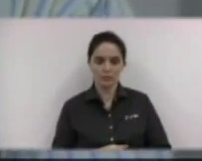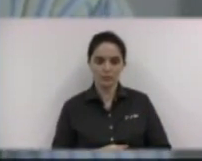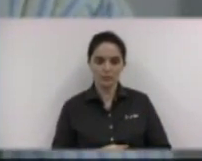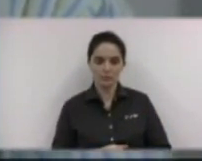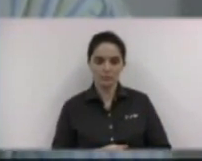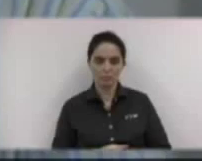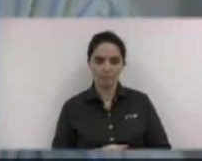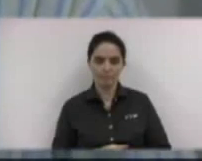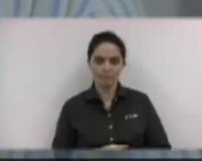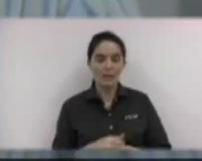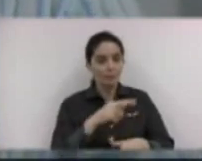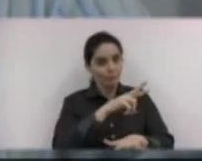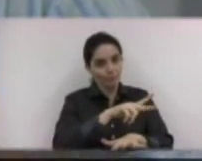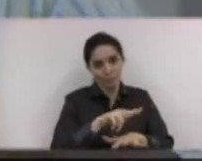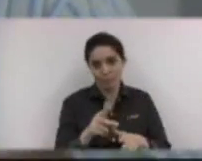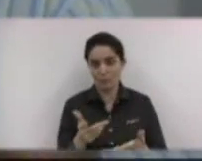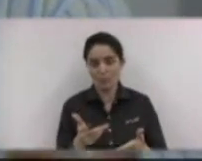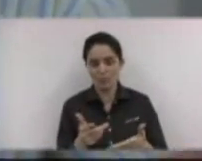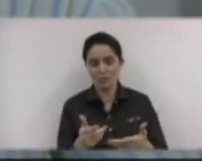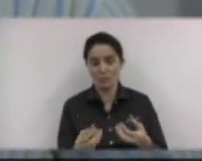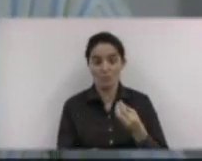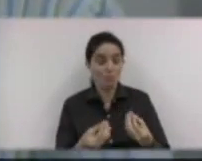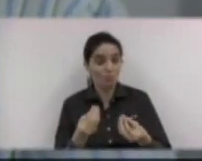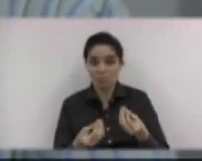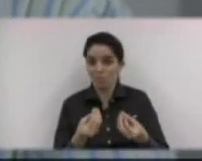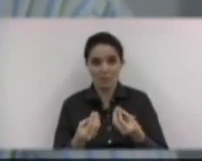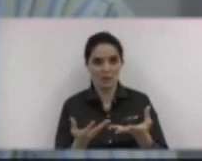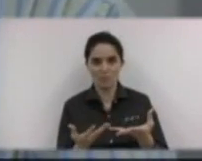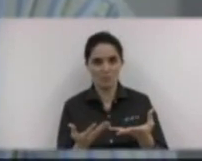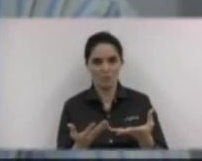de regularização. Só que agora,